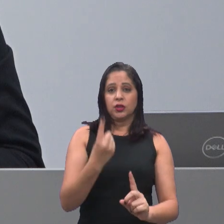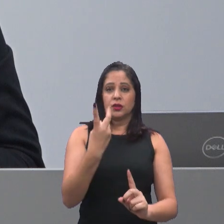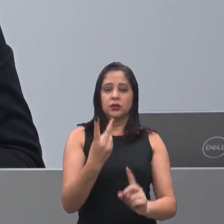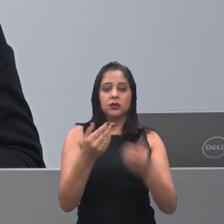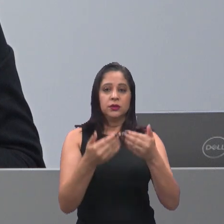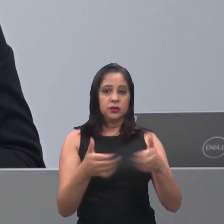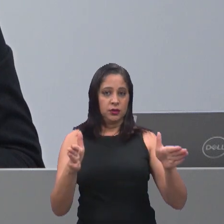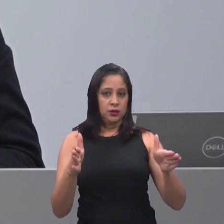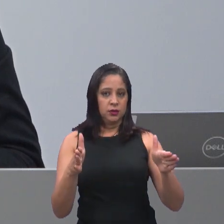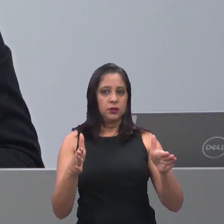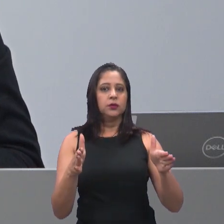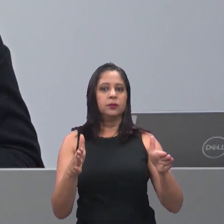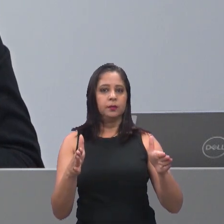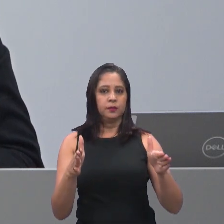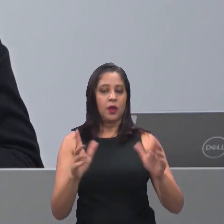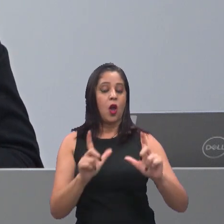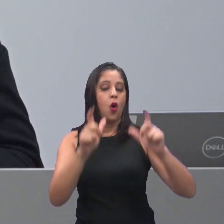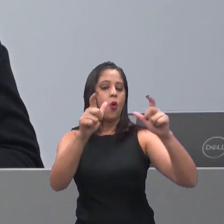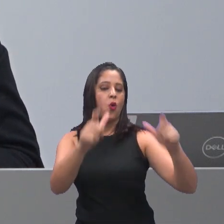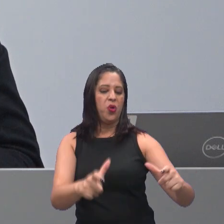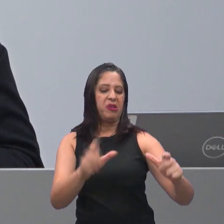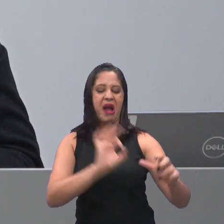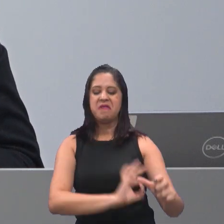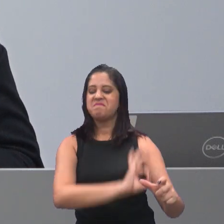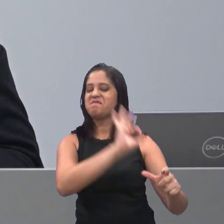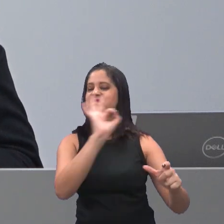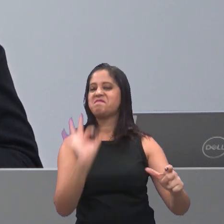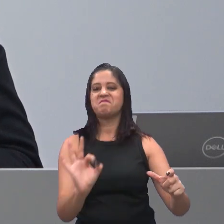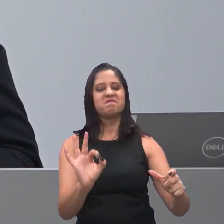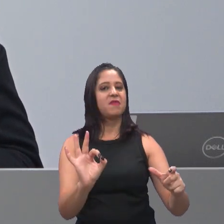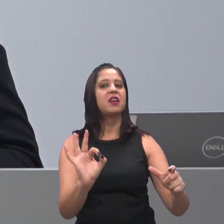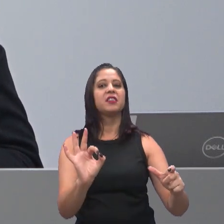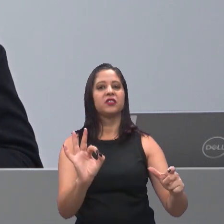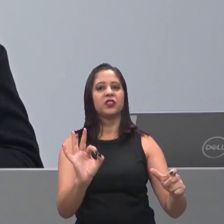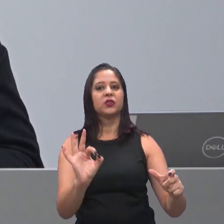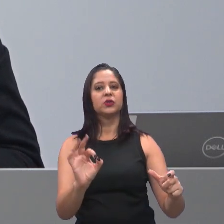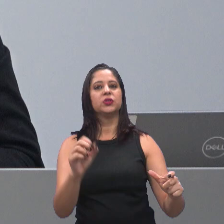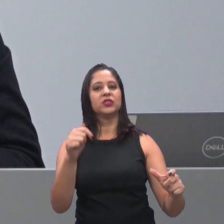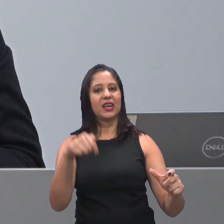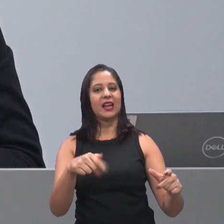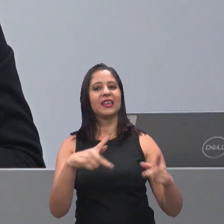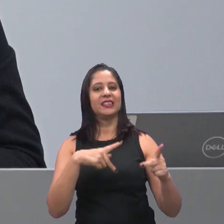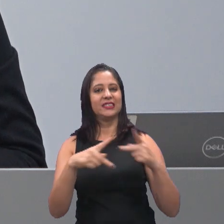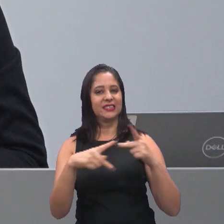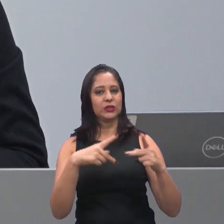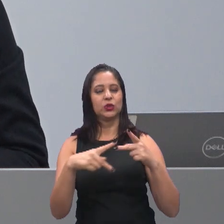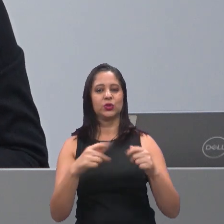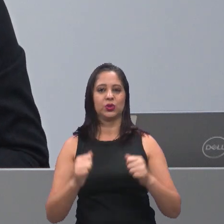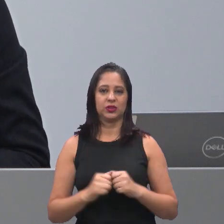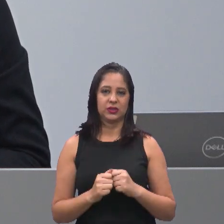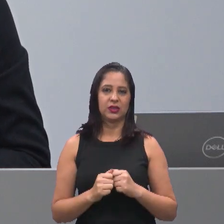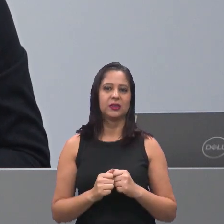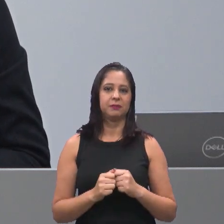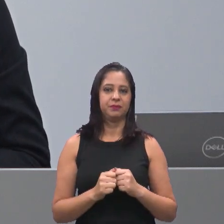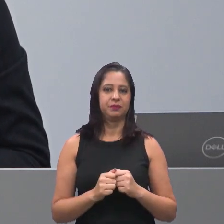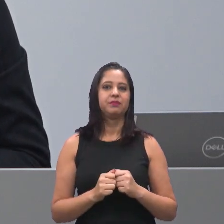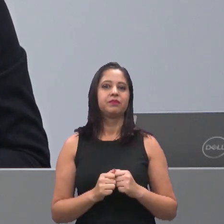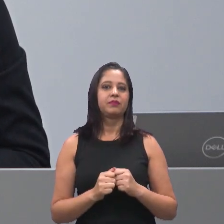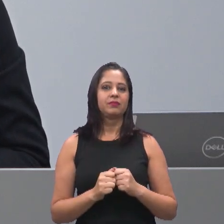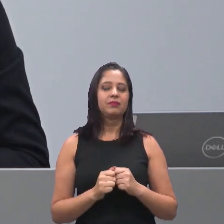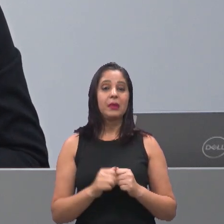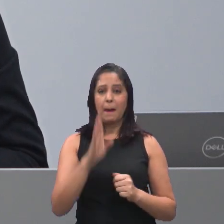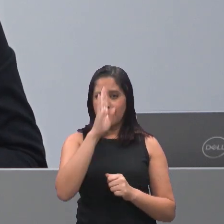mais um equipamento público de excelência aqui para a população de São José dos Campos, e especialmente para